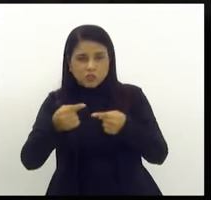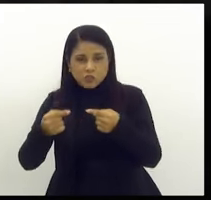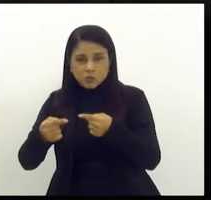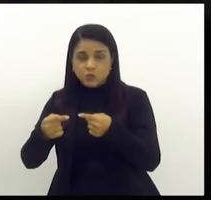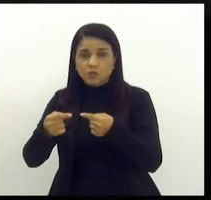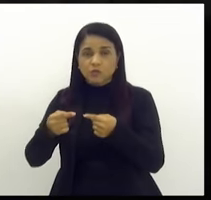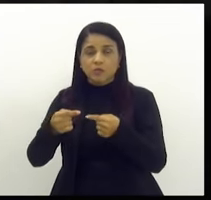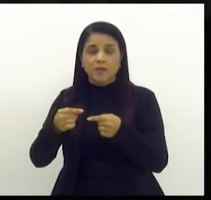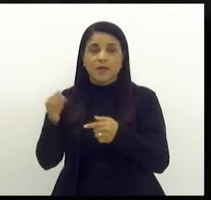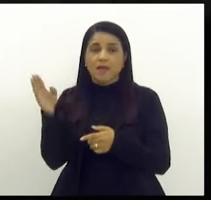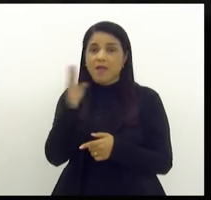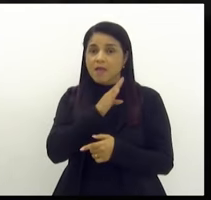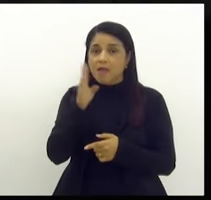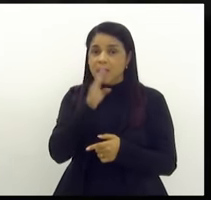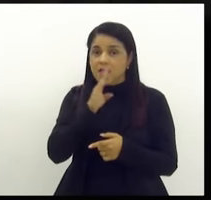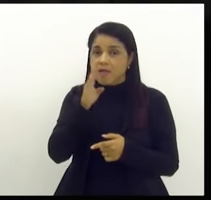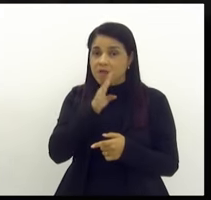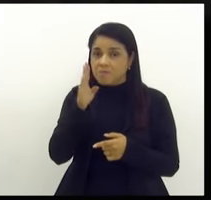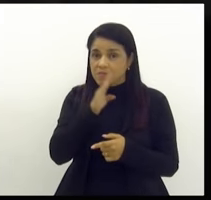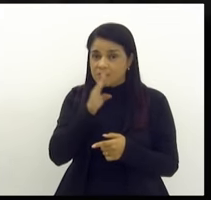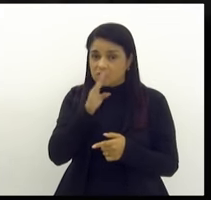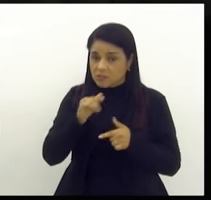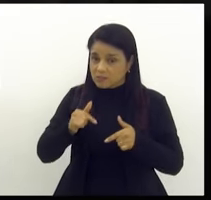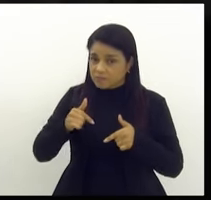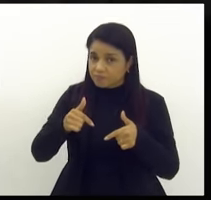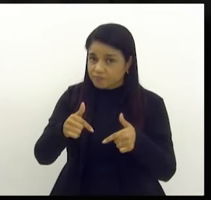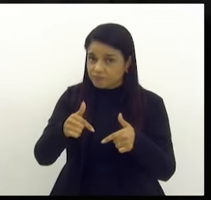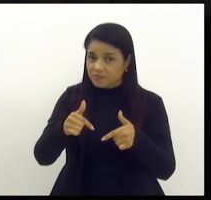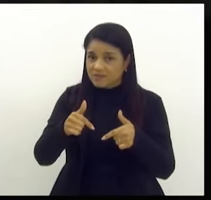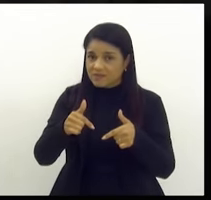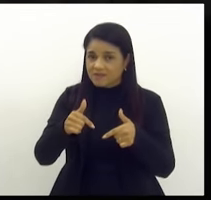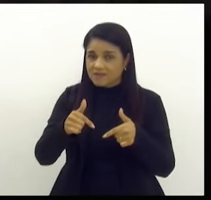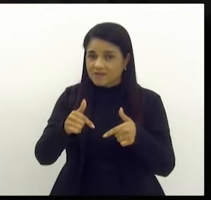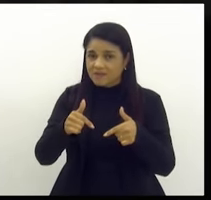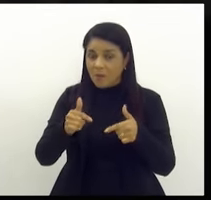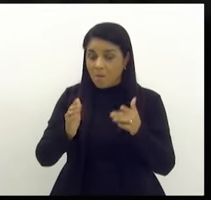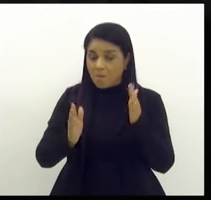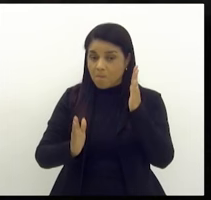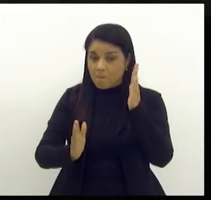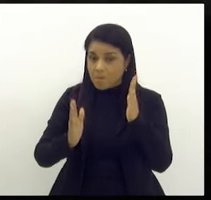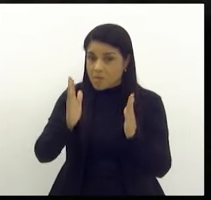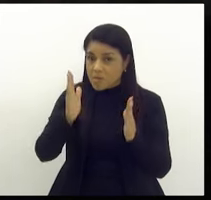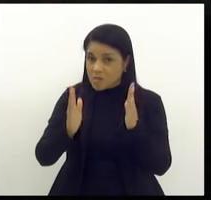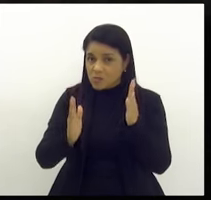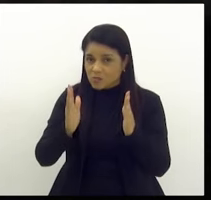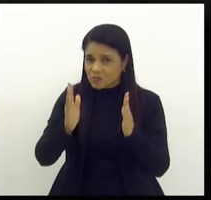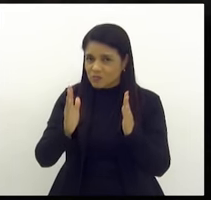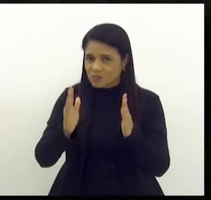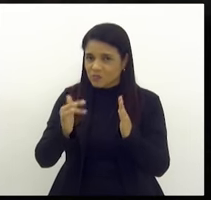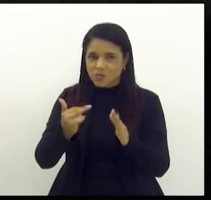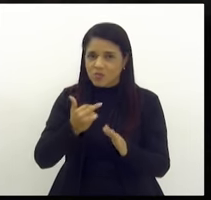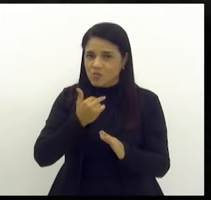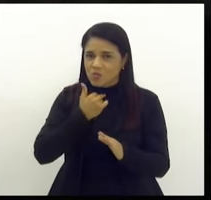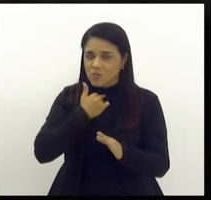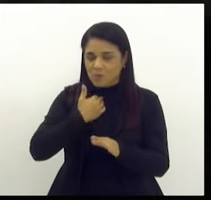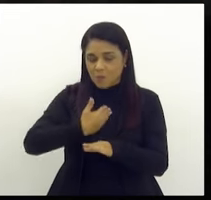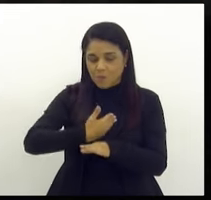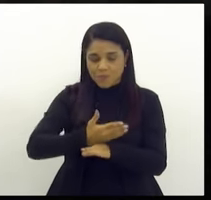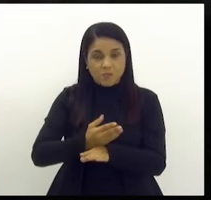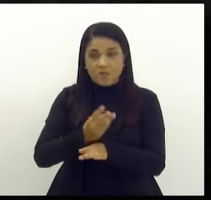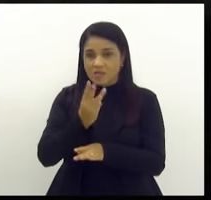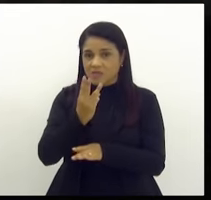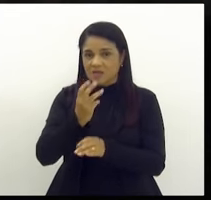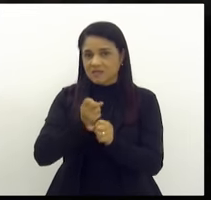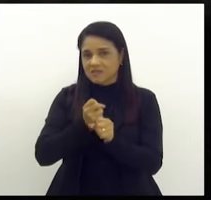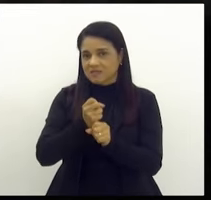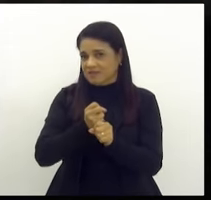emergencial ela tem que ser transitória e não pode passar dos 3 anos